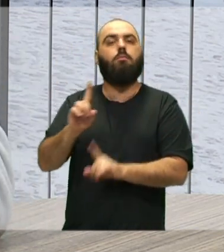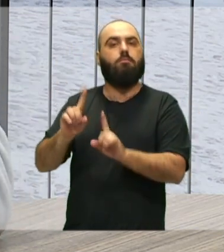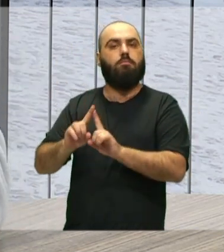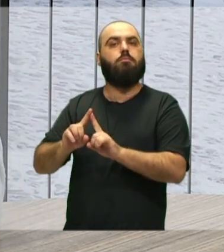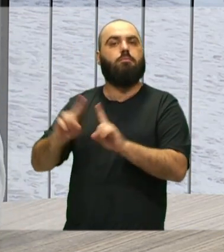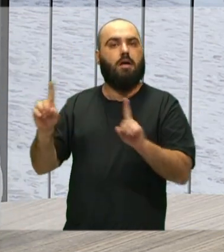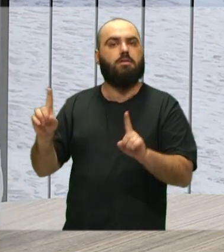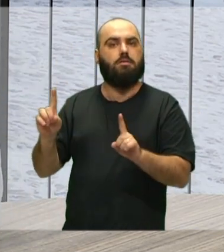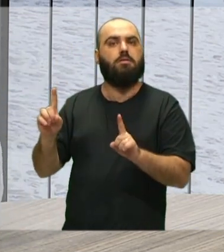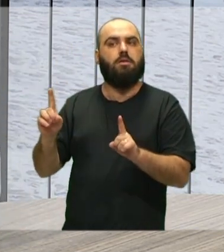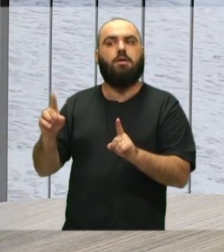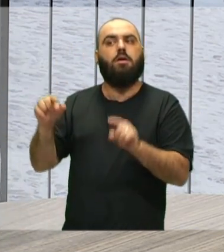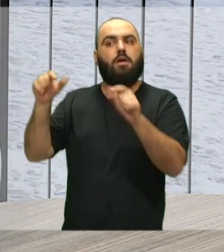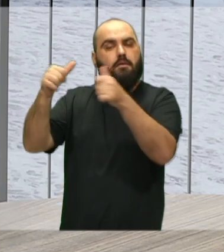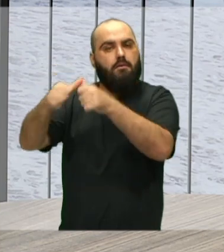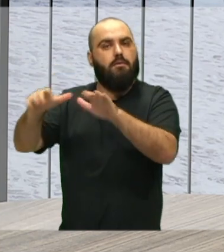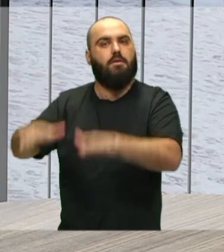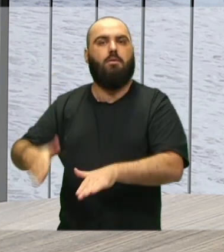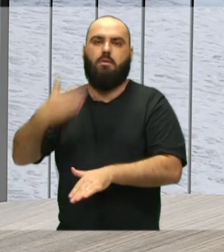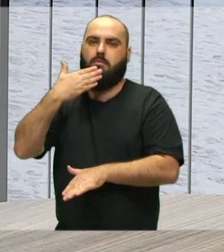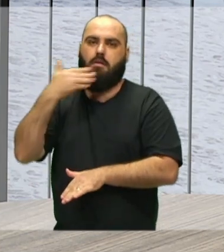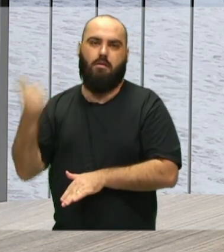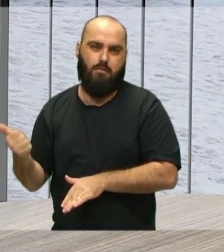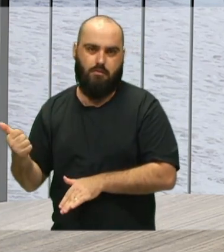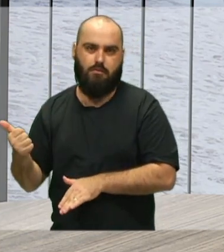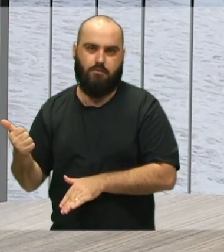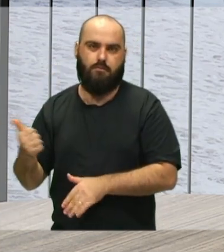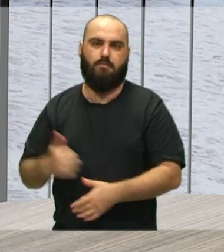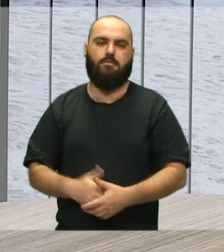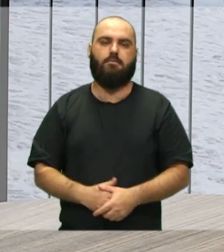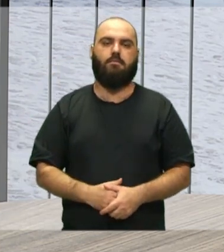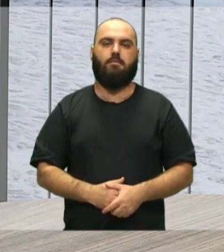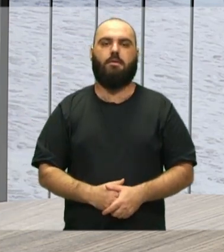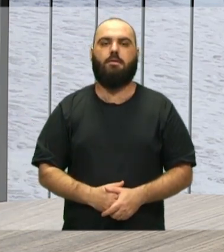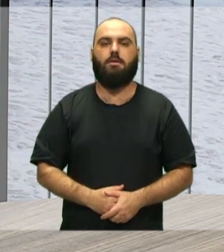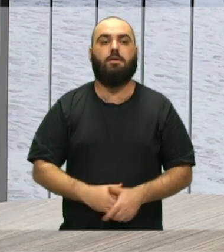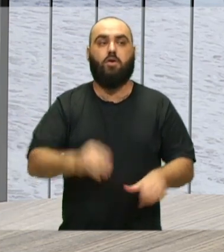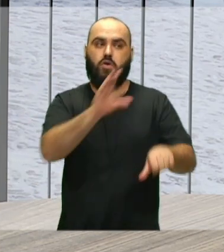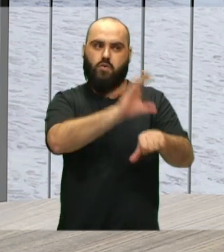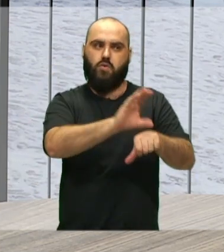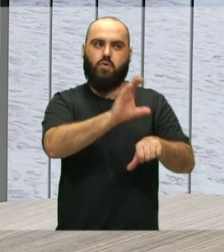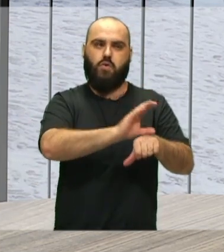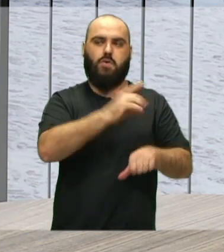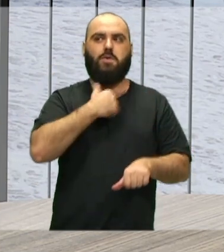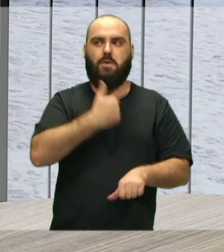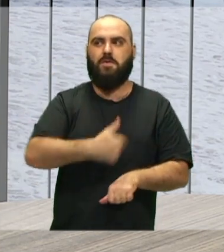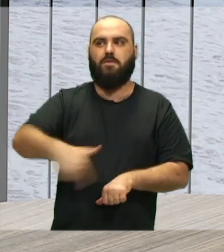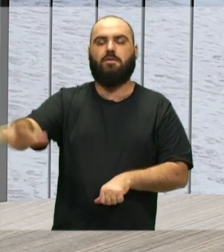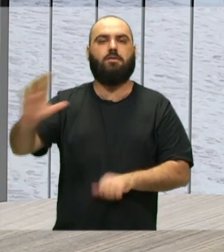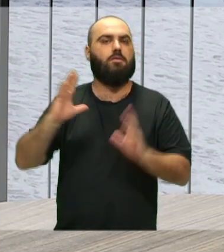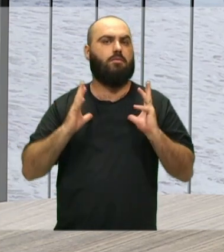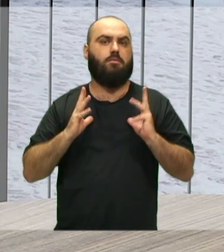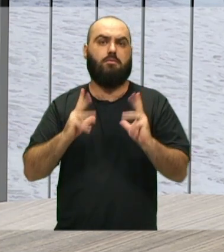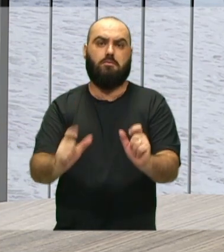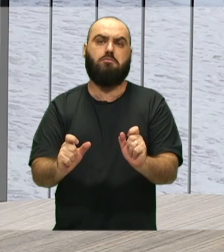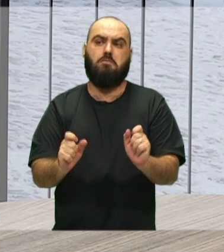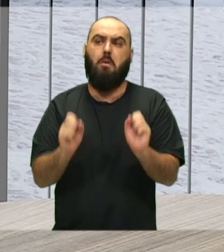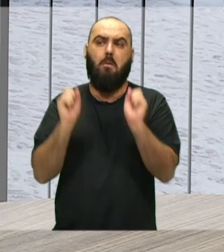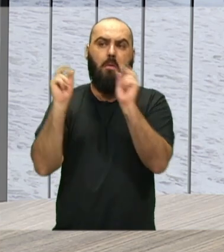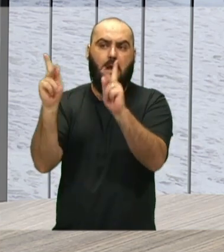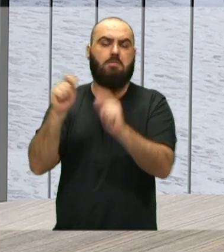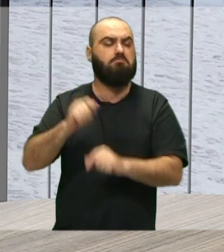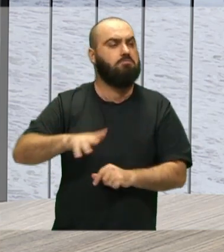um carrinho um pouquinho melhor, né? Essa ilustração foi de uns cursos que a gente fez, nunca vem a contento,